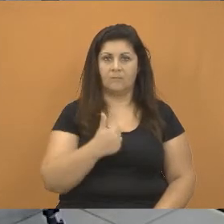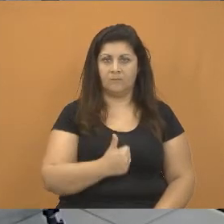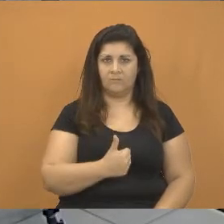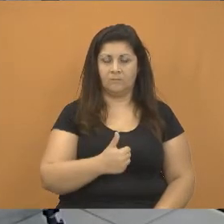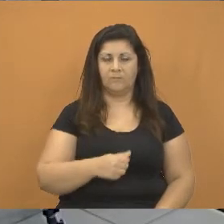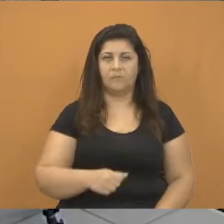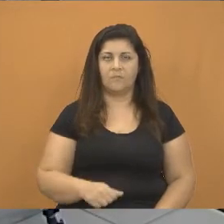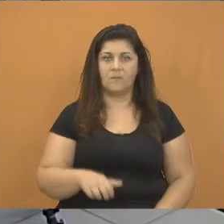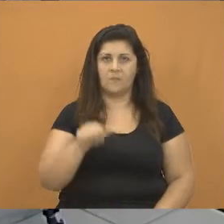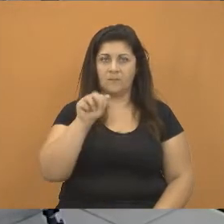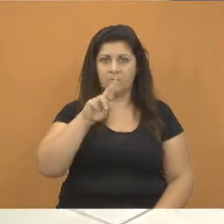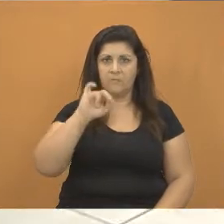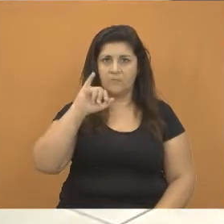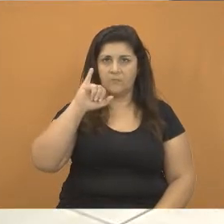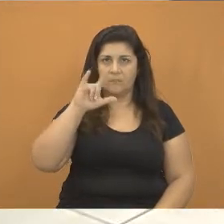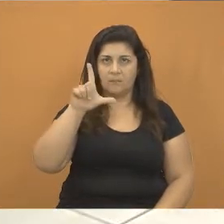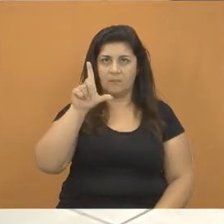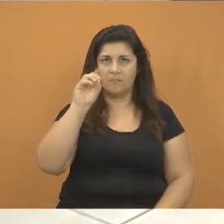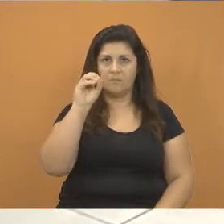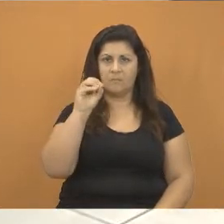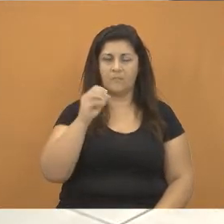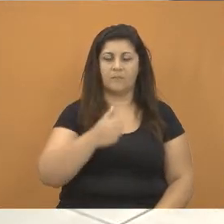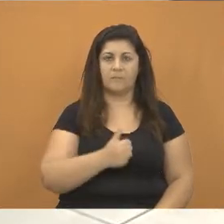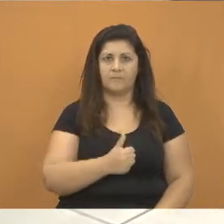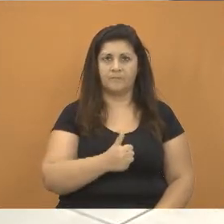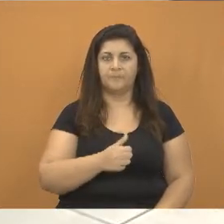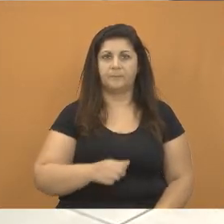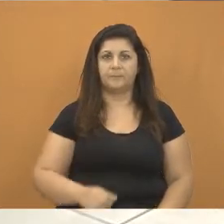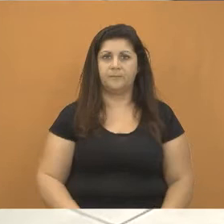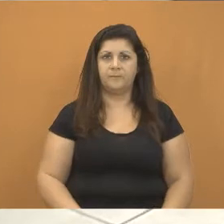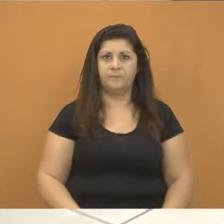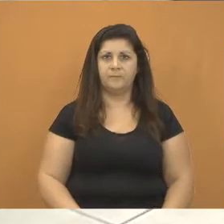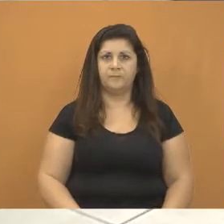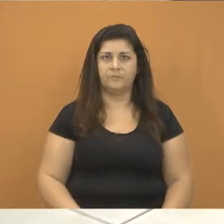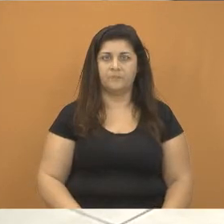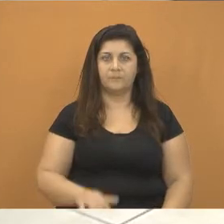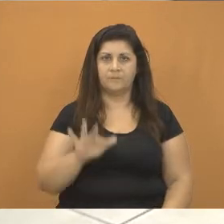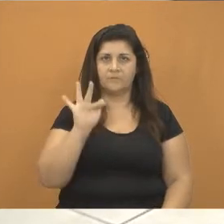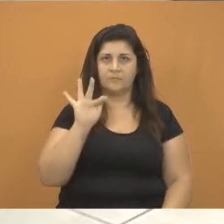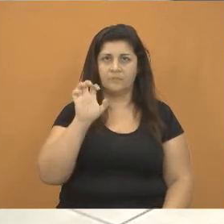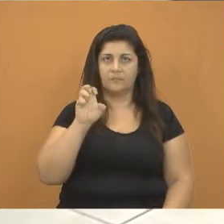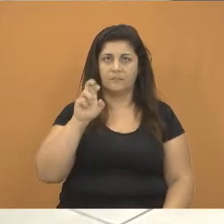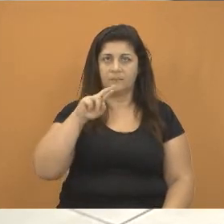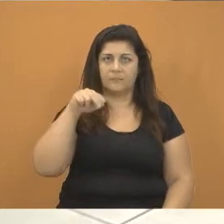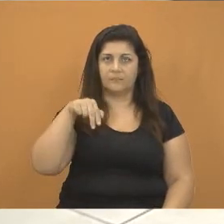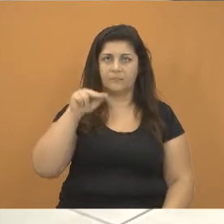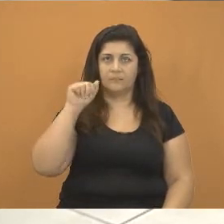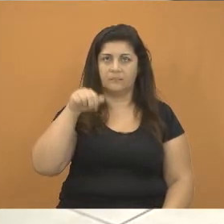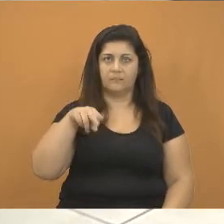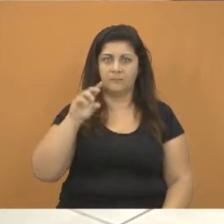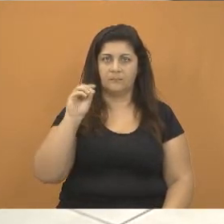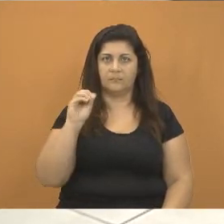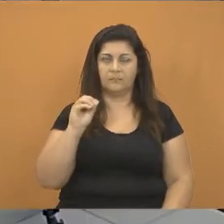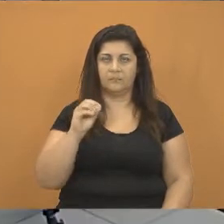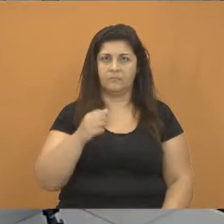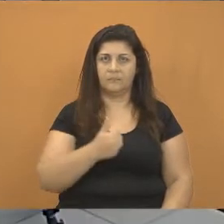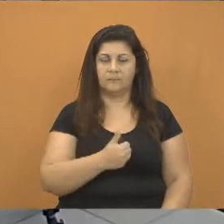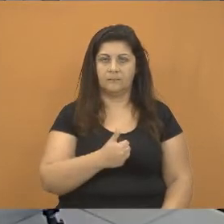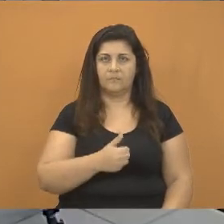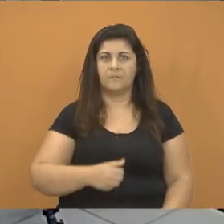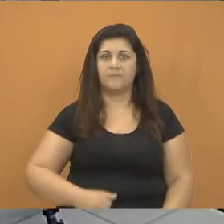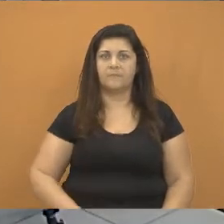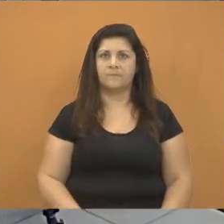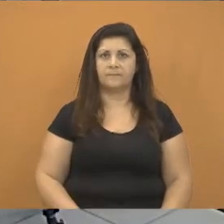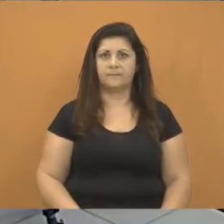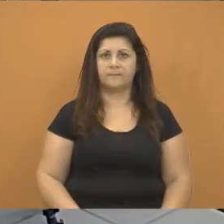Como vota a vereadora Arildo Batista? Favorável. Como vota a vereador Fernando da Ótica Original? Favorável.